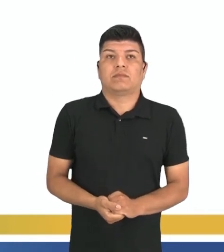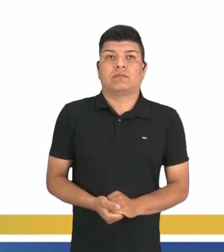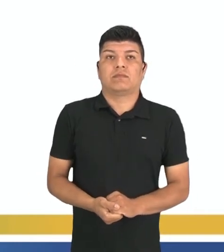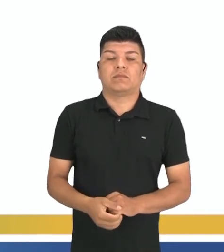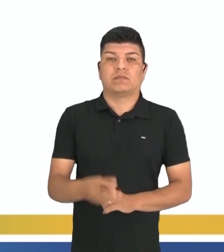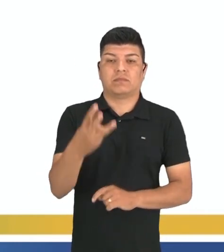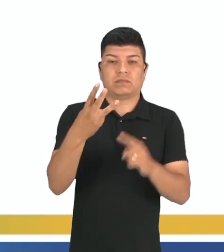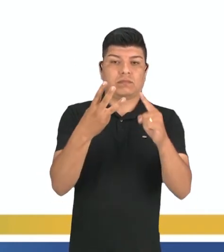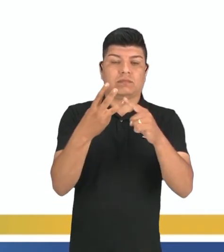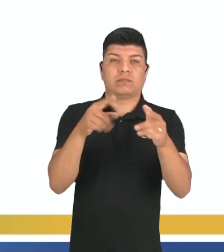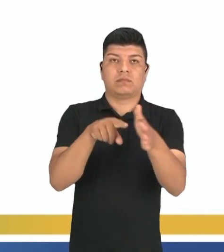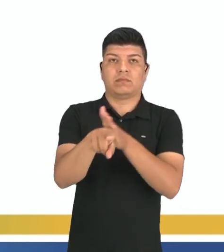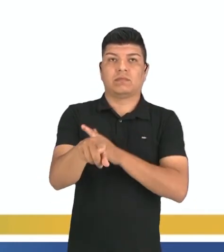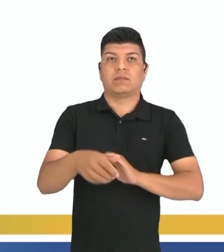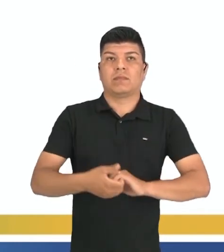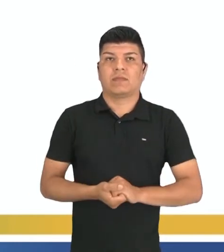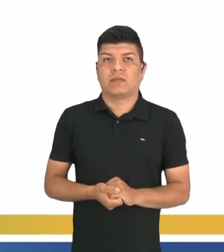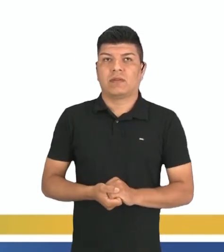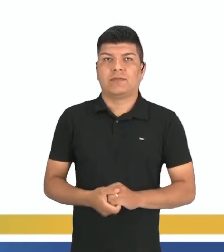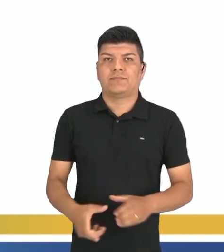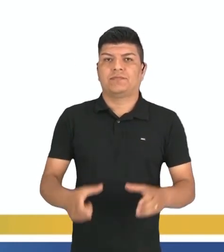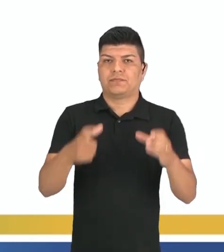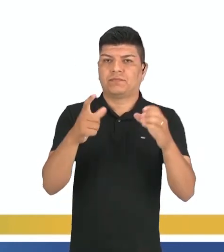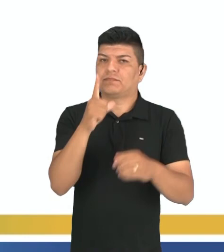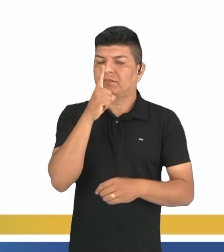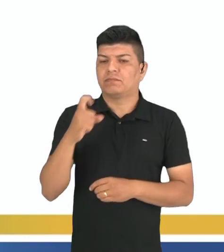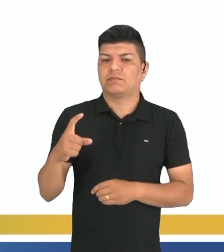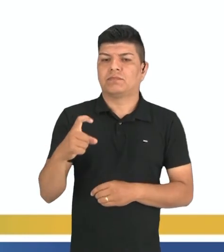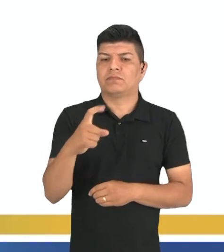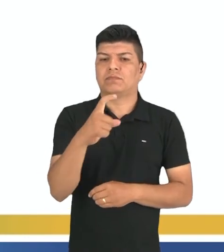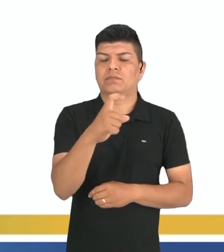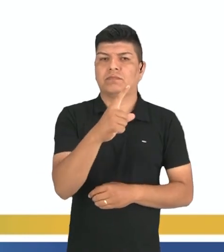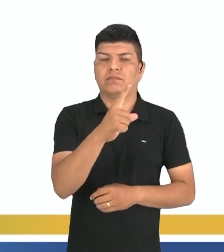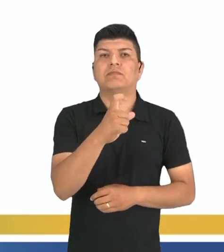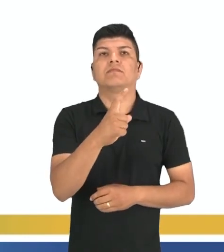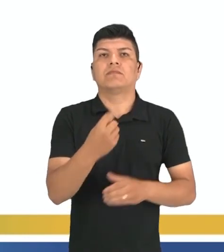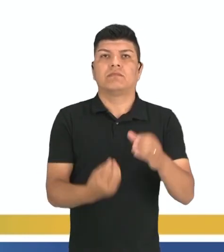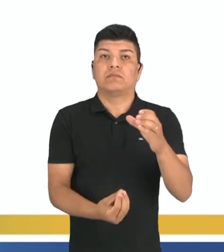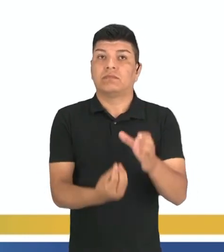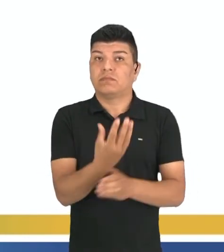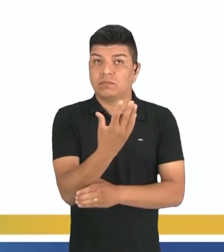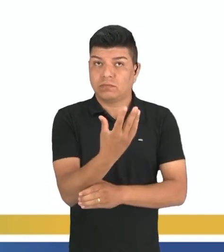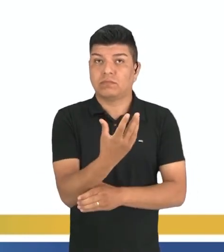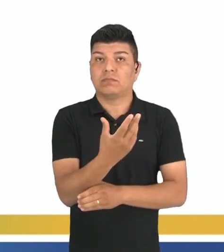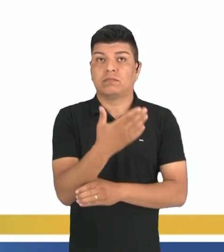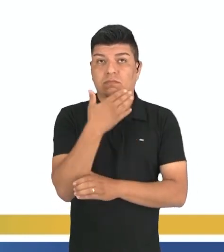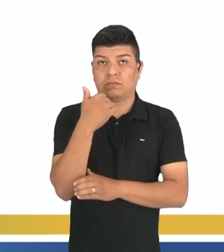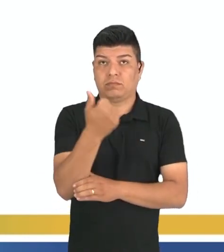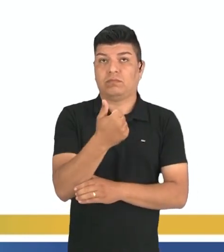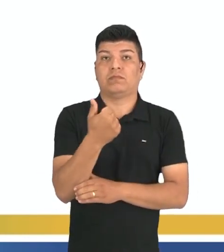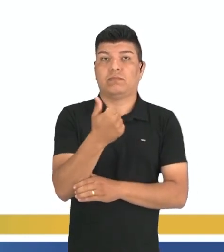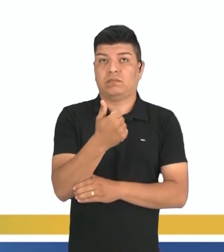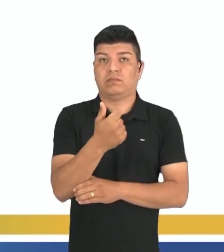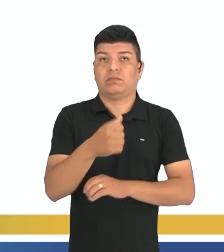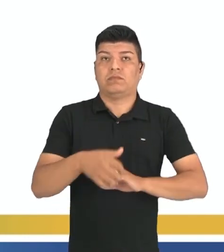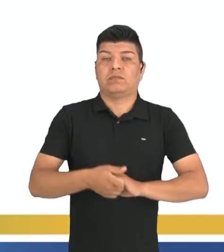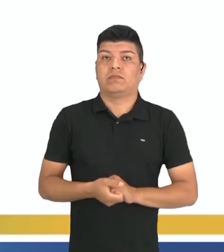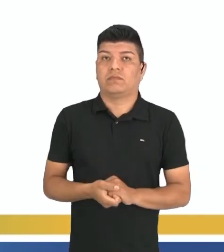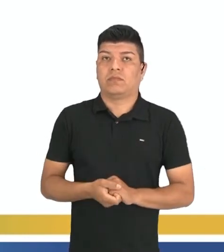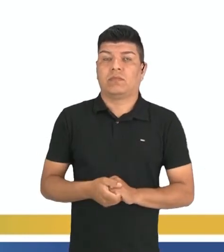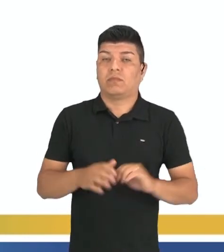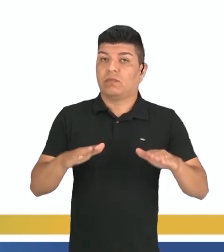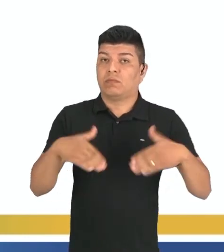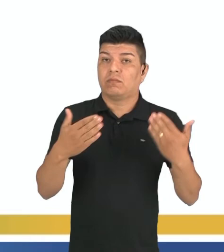Terceira questão. Onde os espermatozoides são produzidos, onde amadurecem e criam motilidade? E